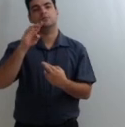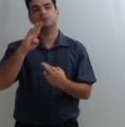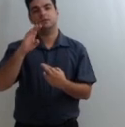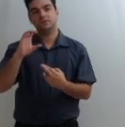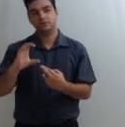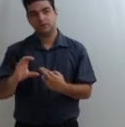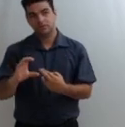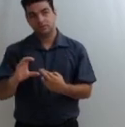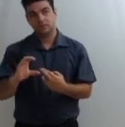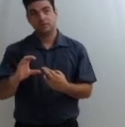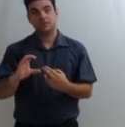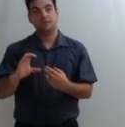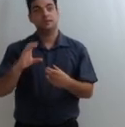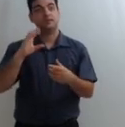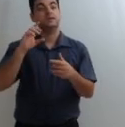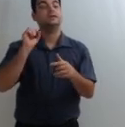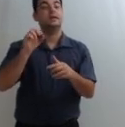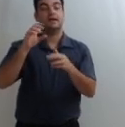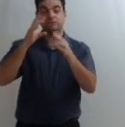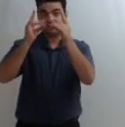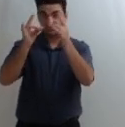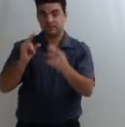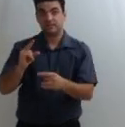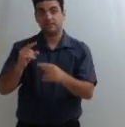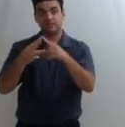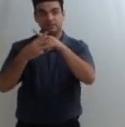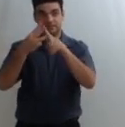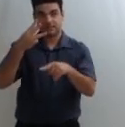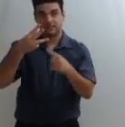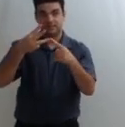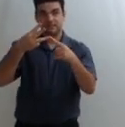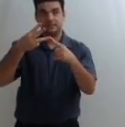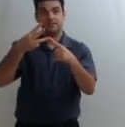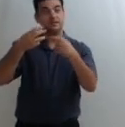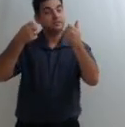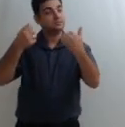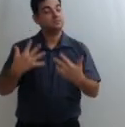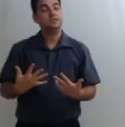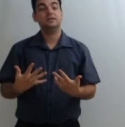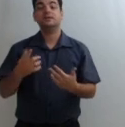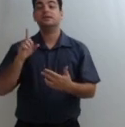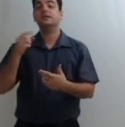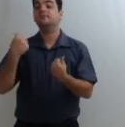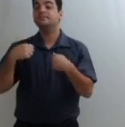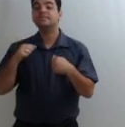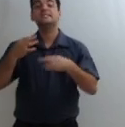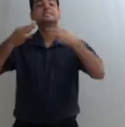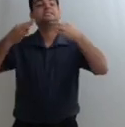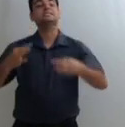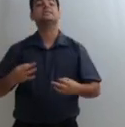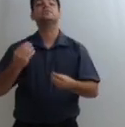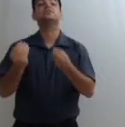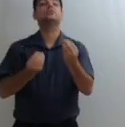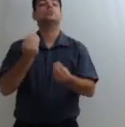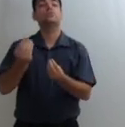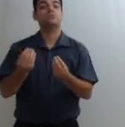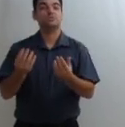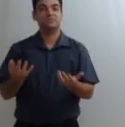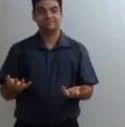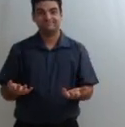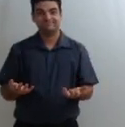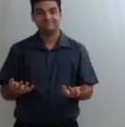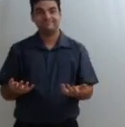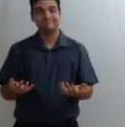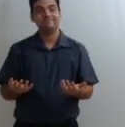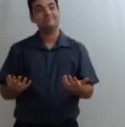inciso do bom comportamento durante a execução da pena, mas, ao nosso sentir, não há nenhuma incongruência, porque o inciso A do bom comportamento,